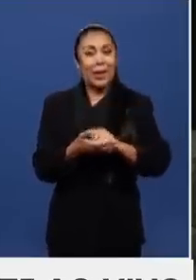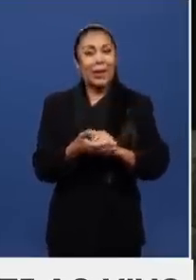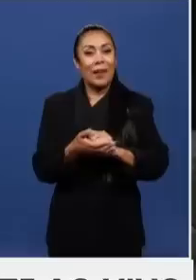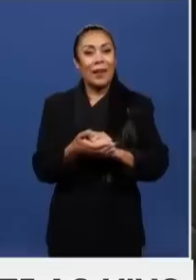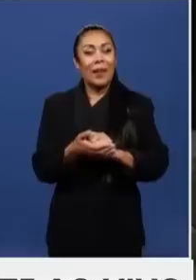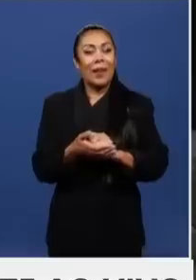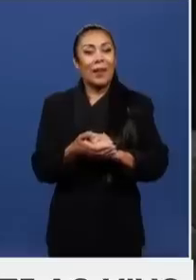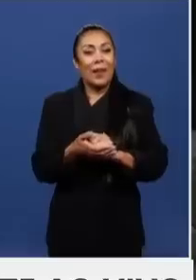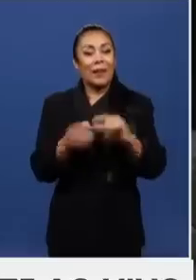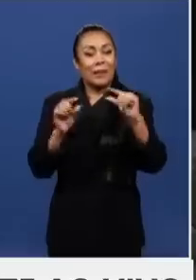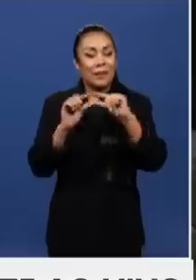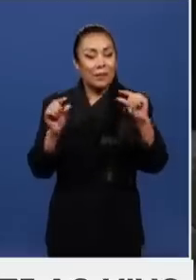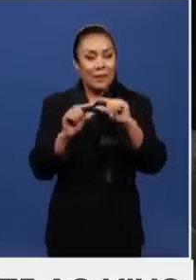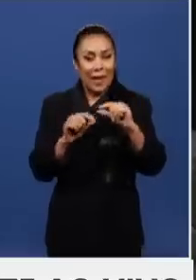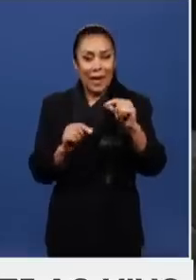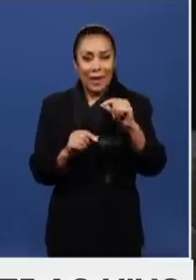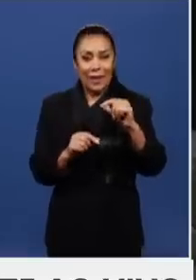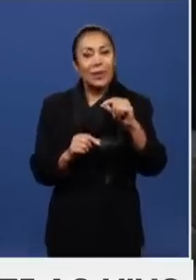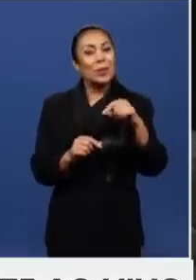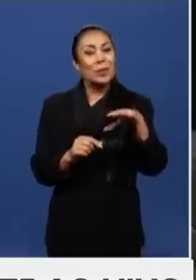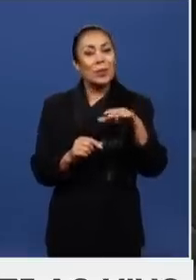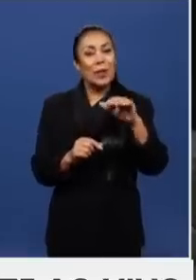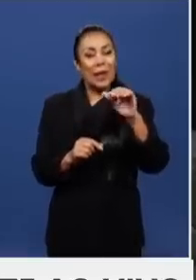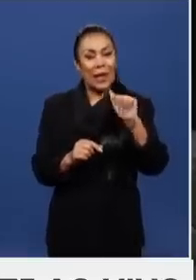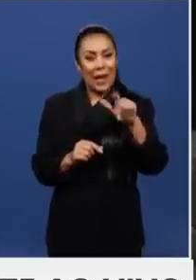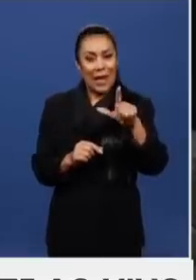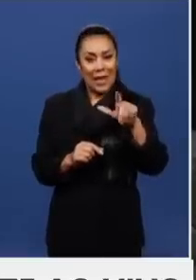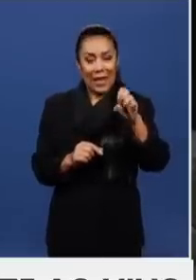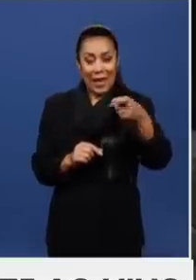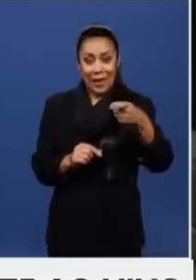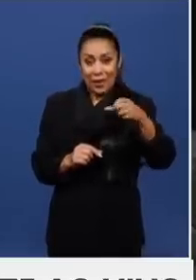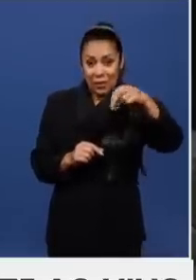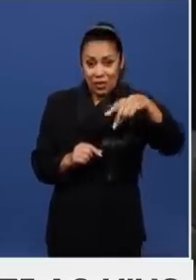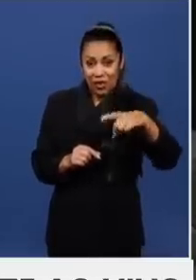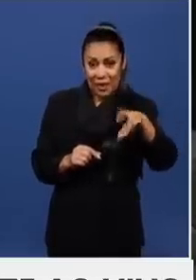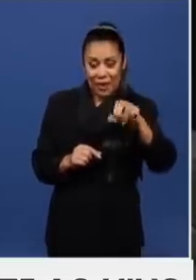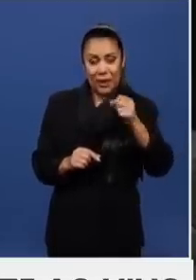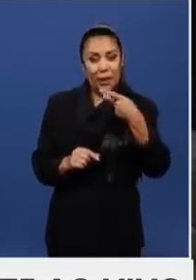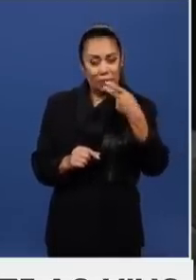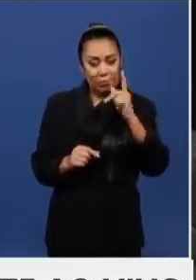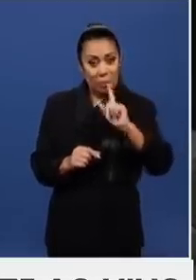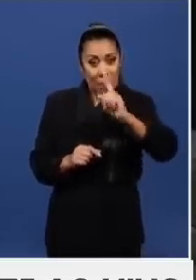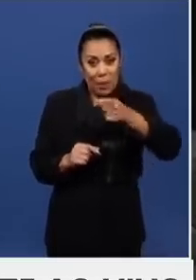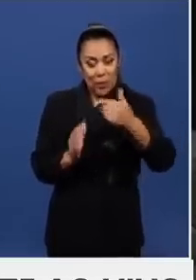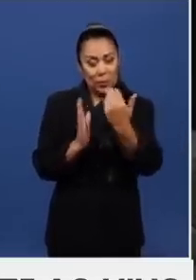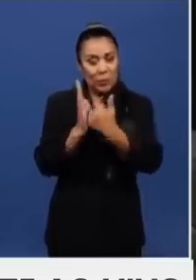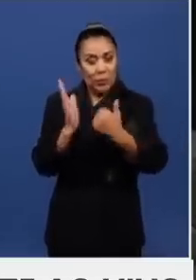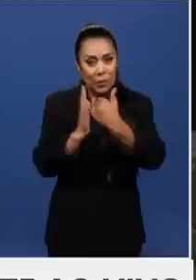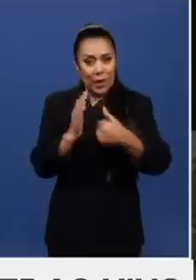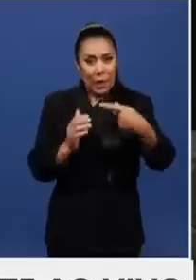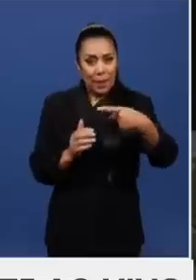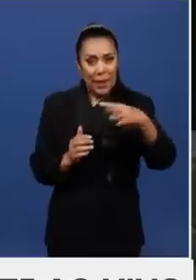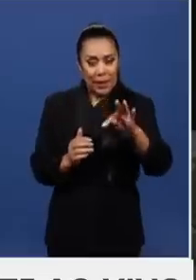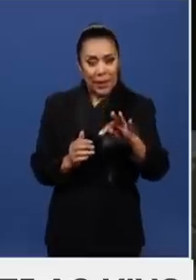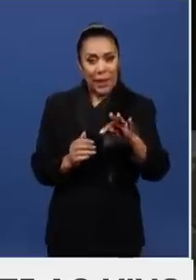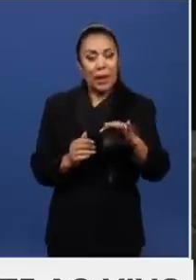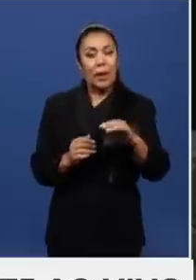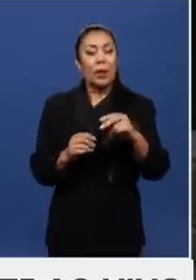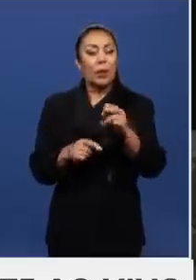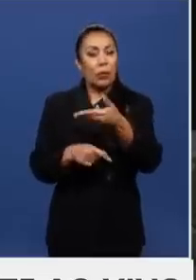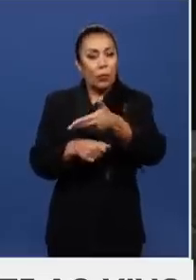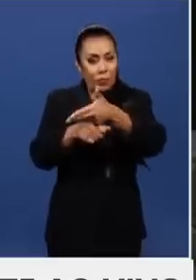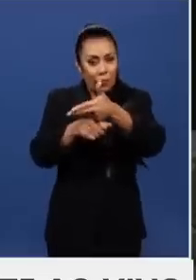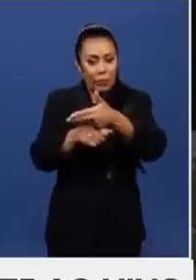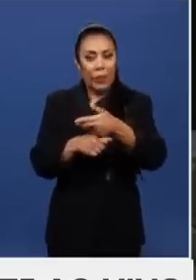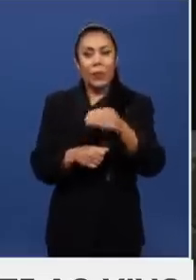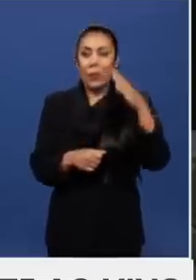Moraes, o Alexandre de Moraes, ministro do Supremo Federal, que determinou que se retirasse da propaganda do PT o tal vídeo em